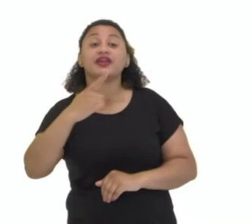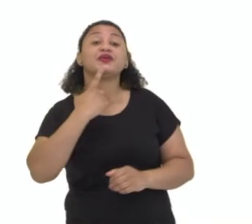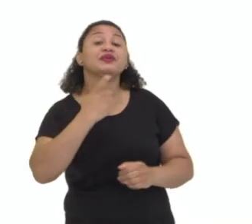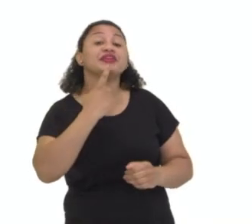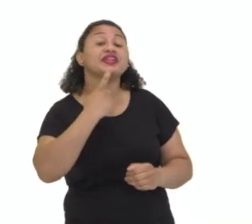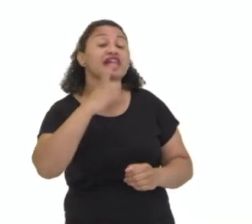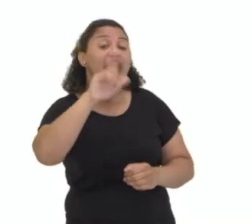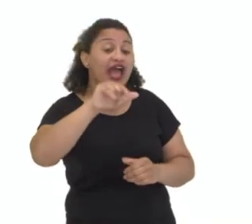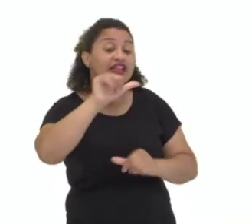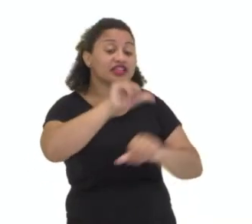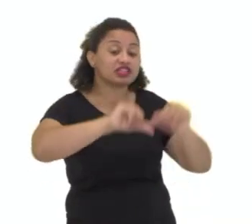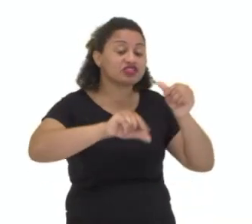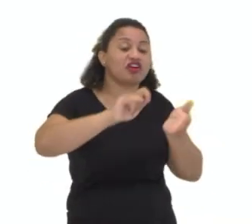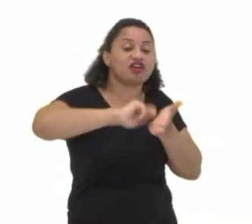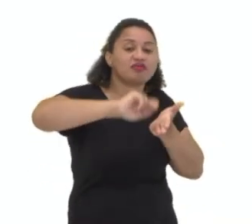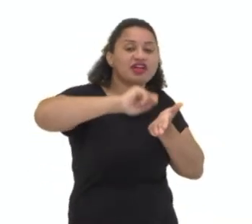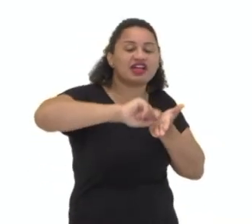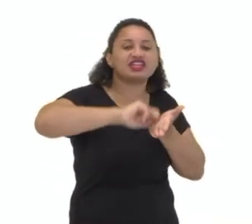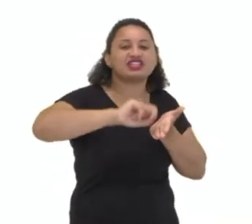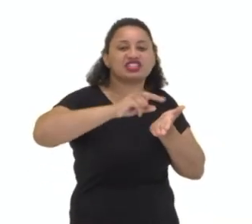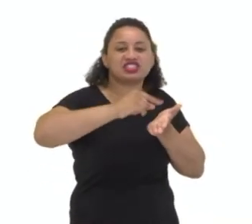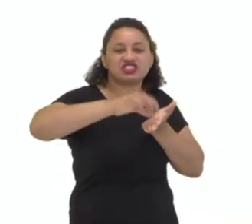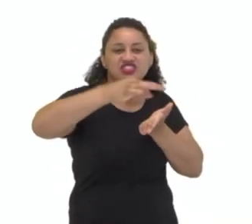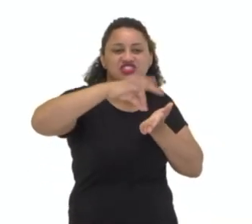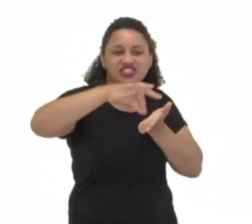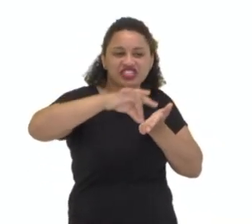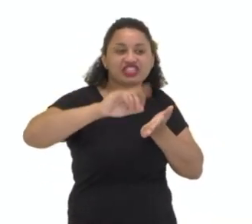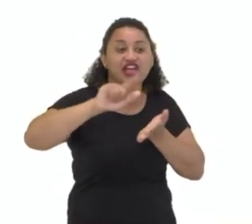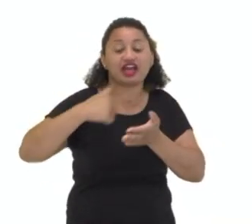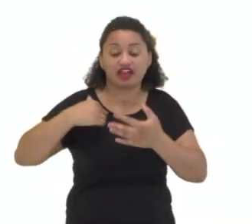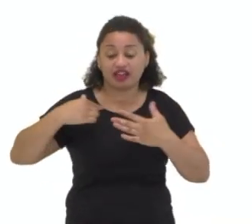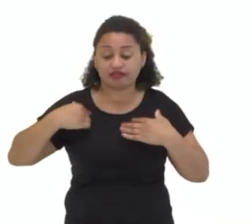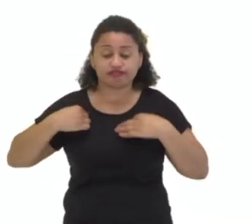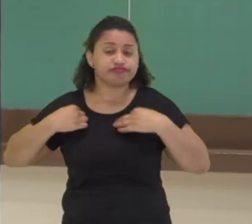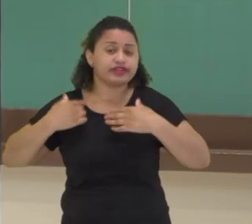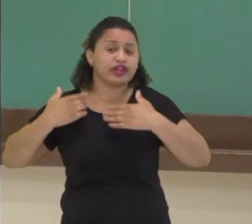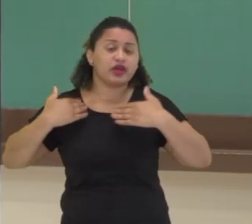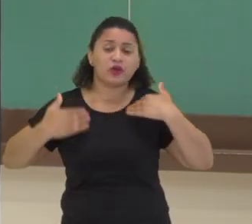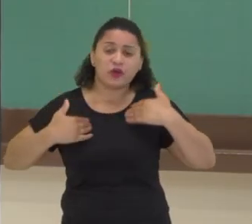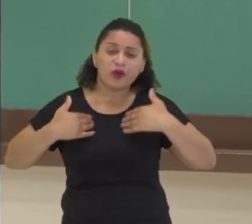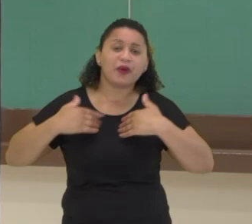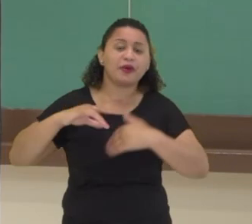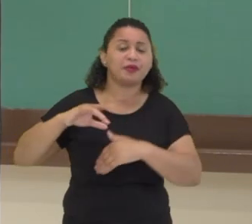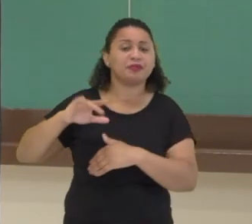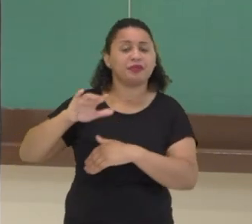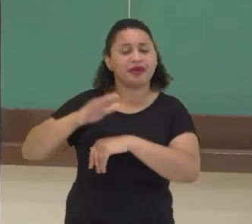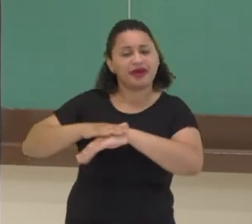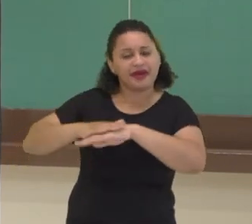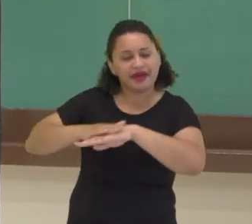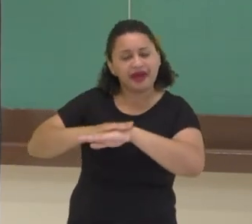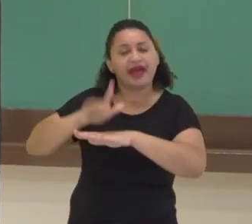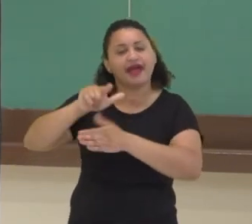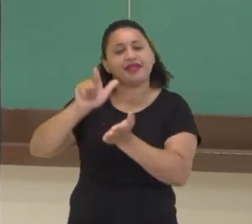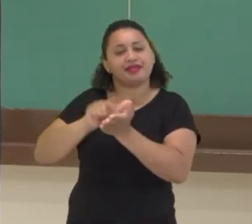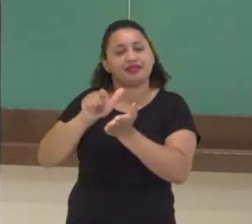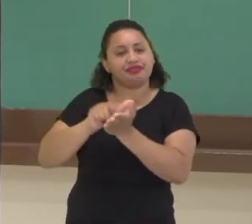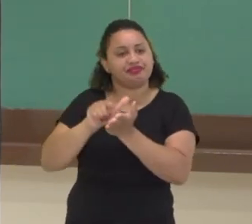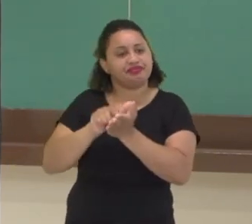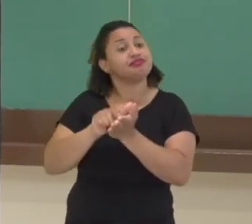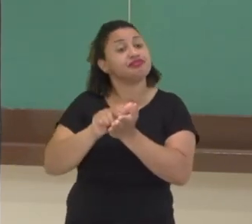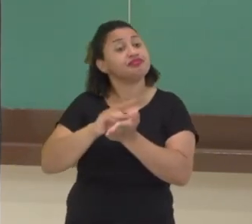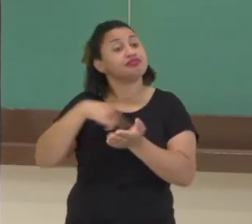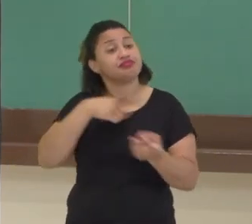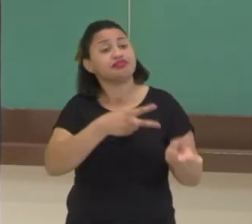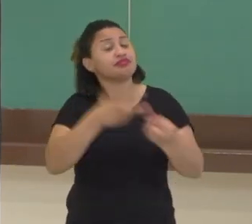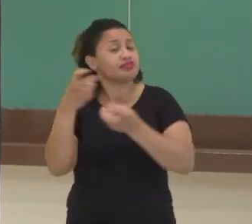é tinta, a carne é papel. Então, essa figura é construída em termos muito concretos, né? A gente observa isso.